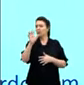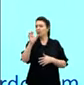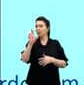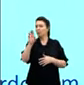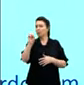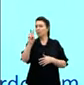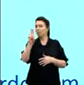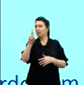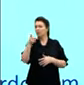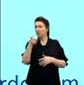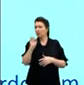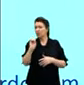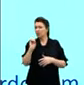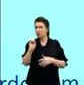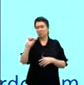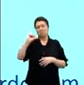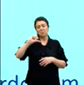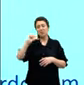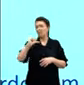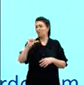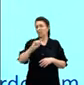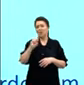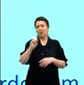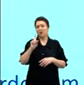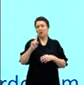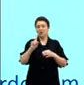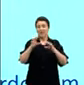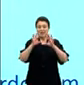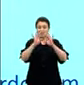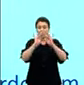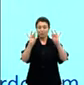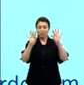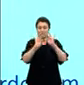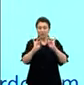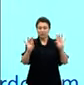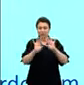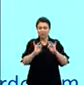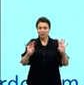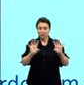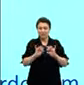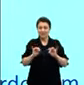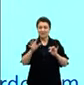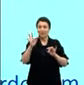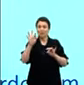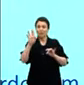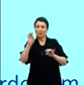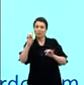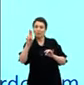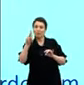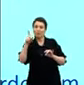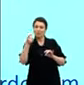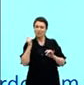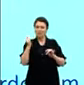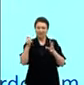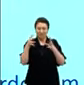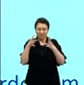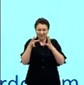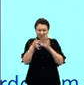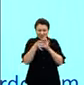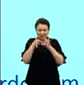piorou, né? Ali a palavra já diz que são fibras frouxamente entrelaçadas, então não vai ter essa